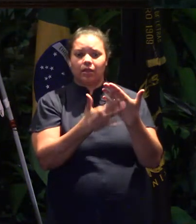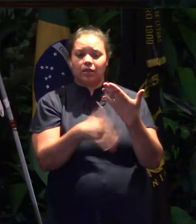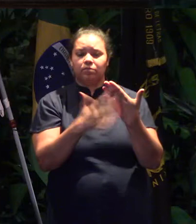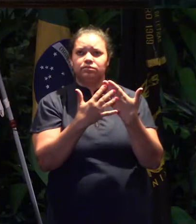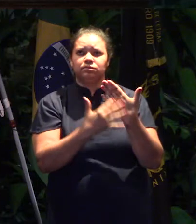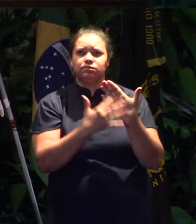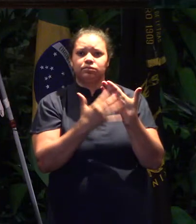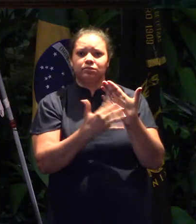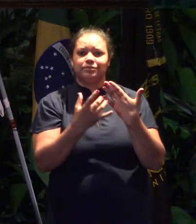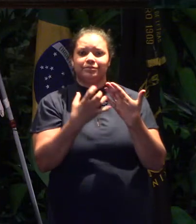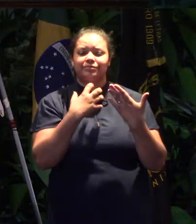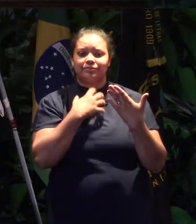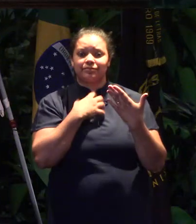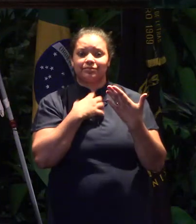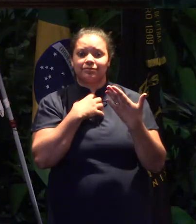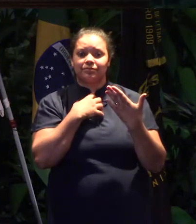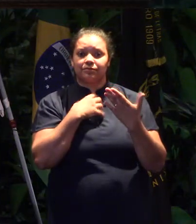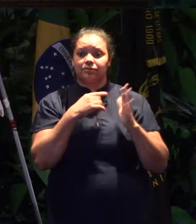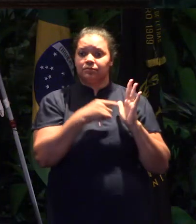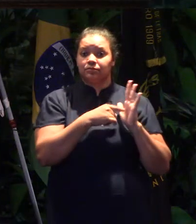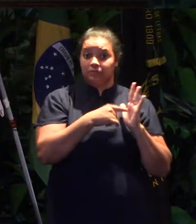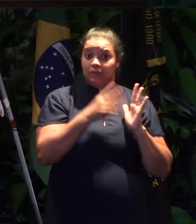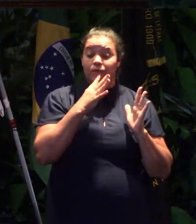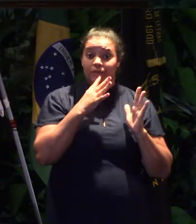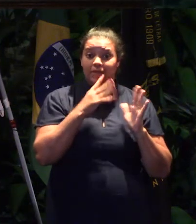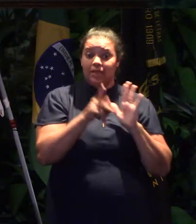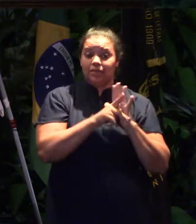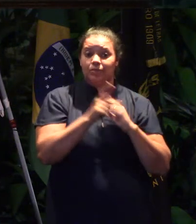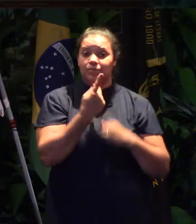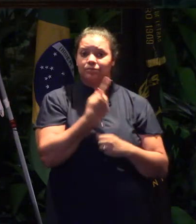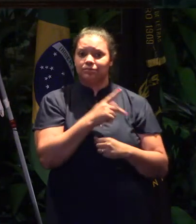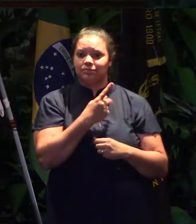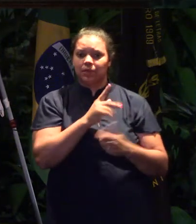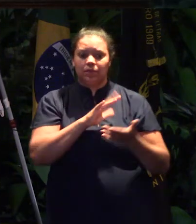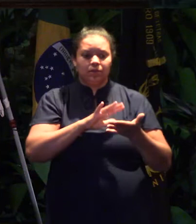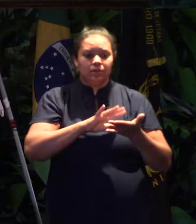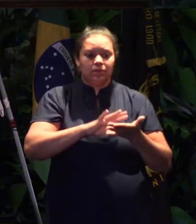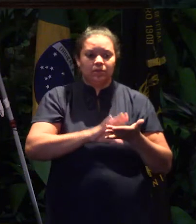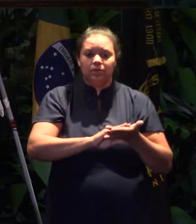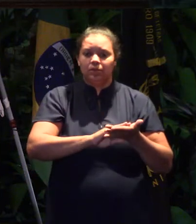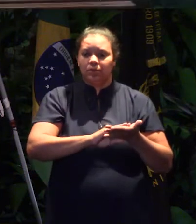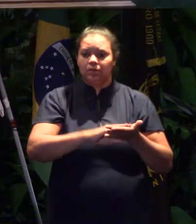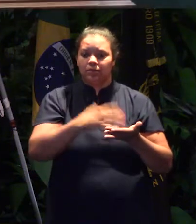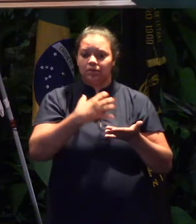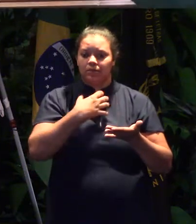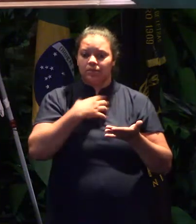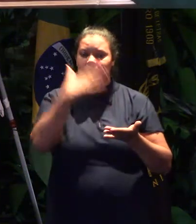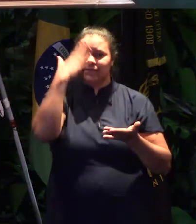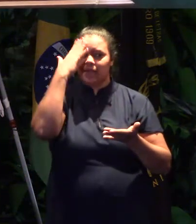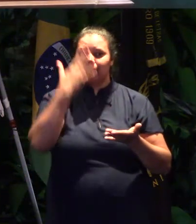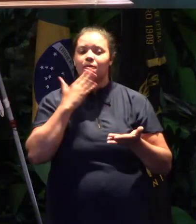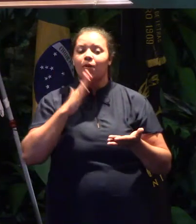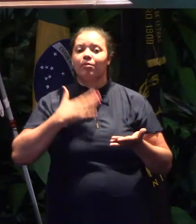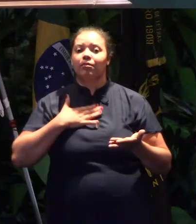Com a capacidade dele de reconhecer os seus livros, né, Flávio? Ele toca, ele sabe qual é o livro